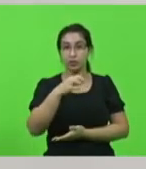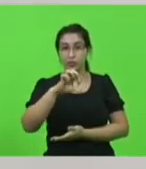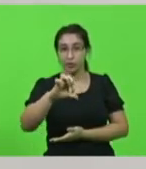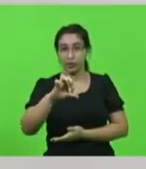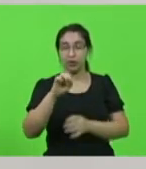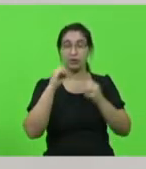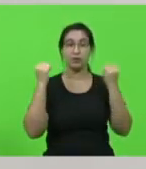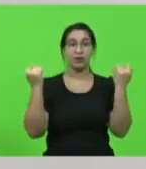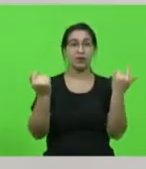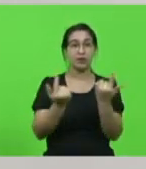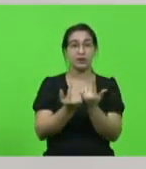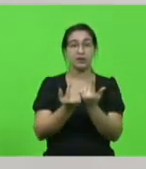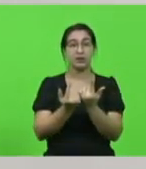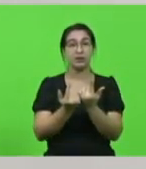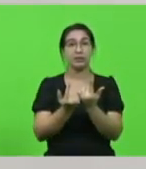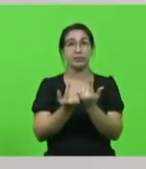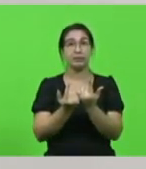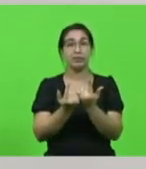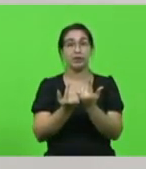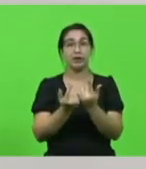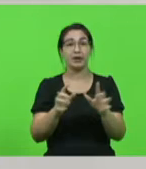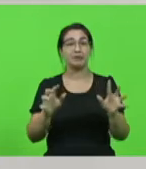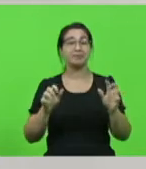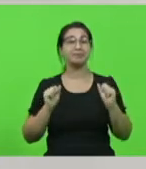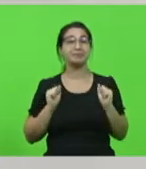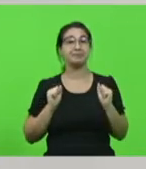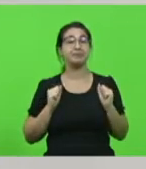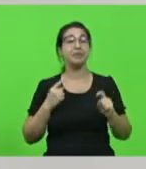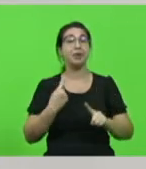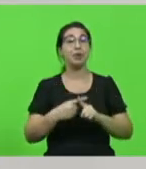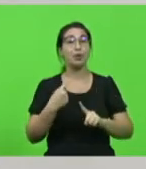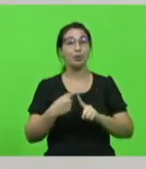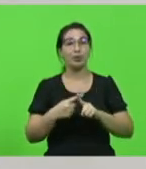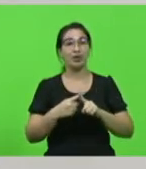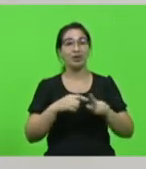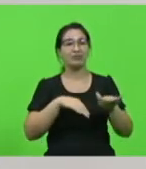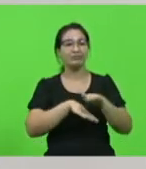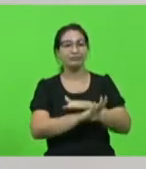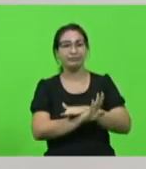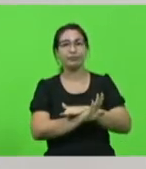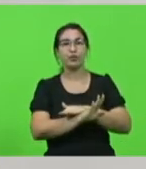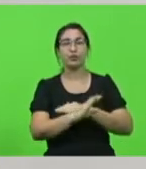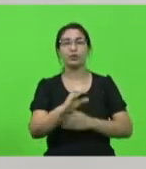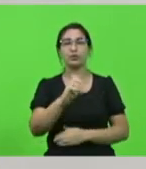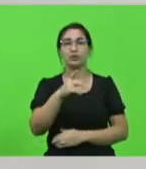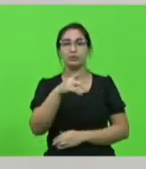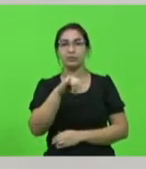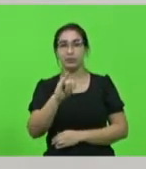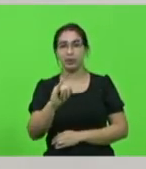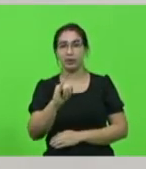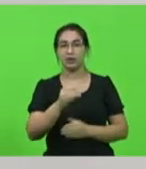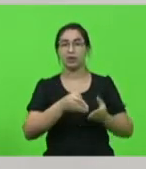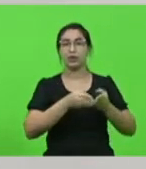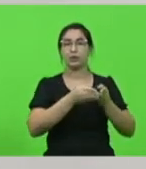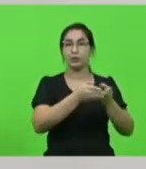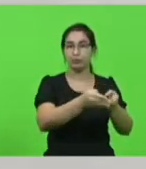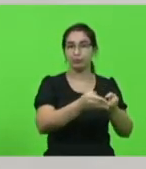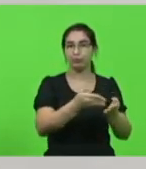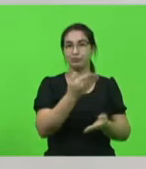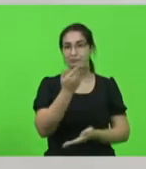Assembleia Legislativa foi omissa, porque enterrou a CPI do Porto de São